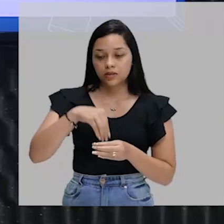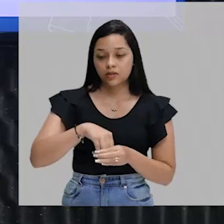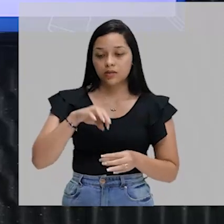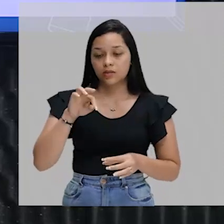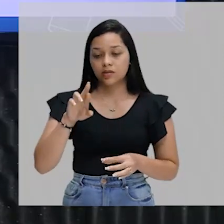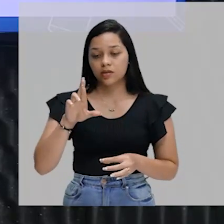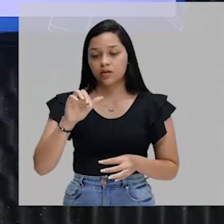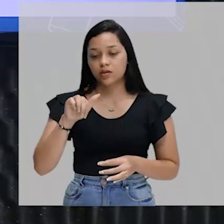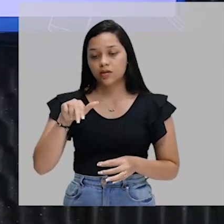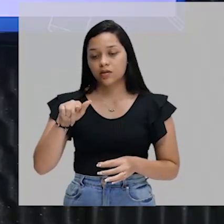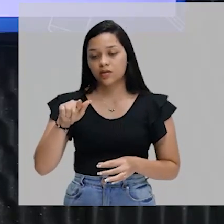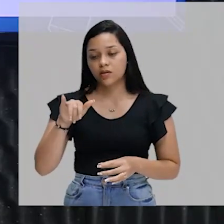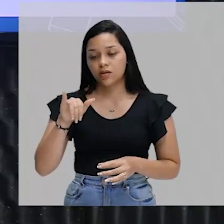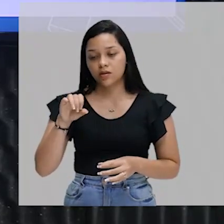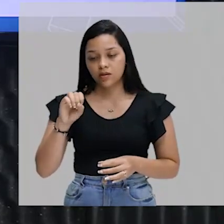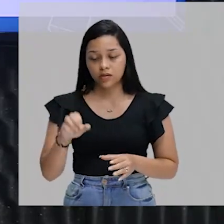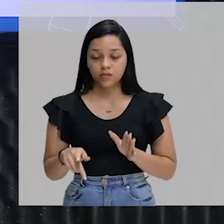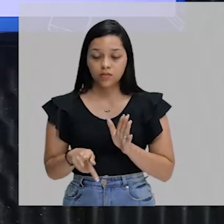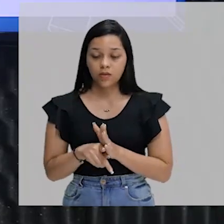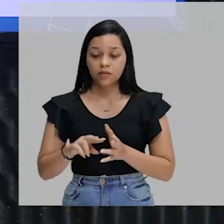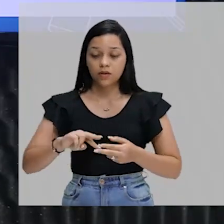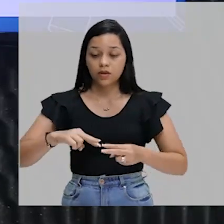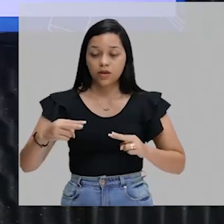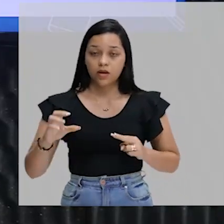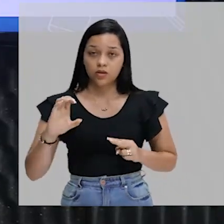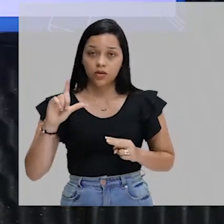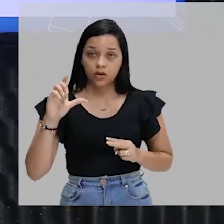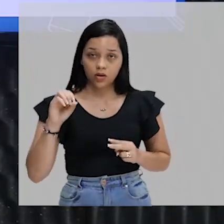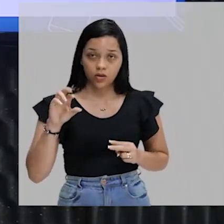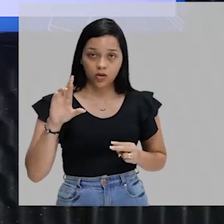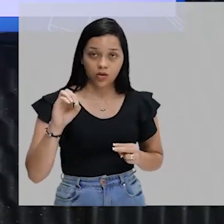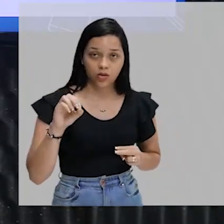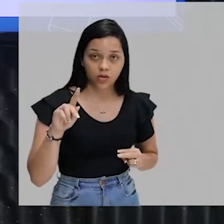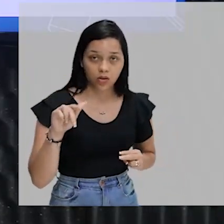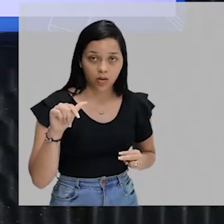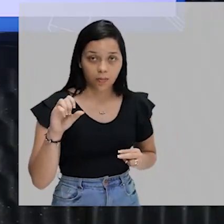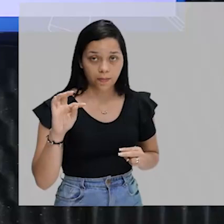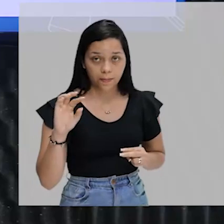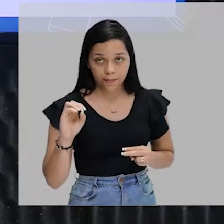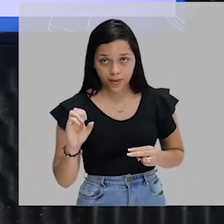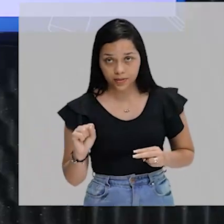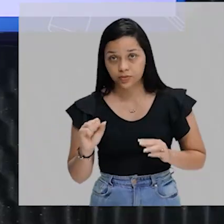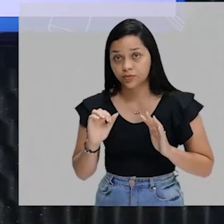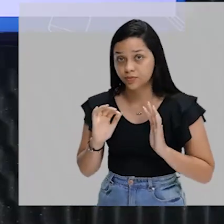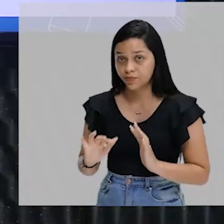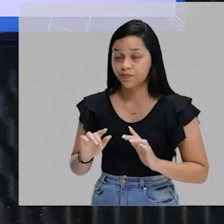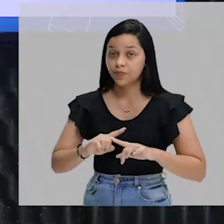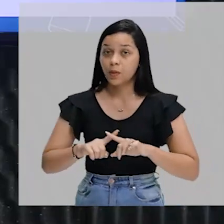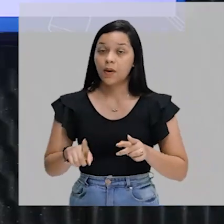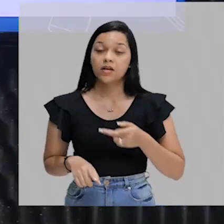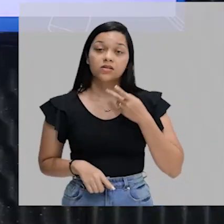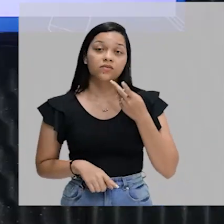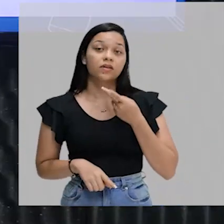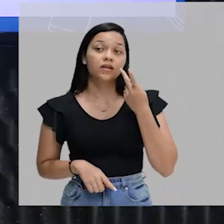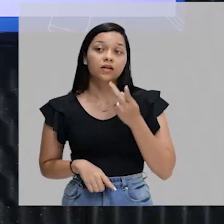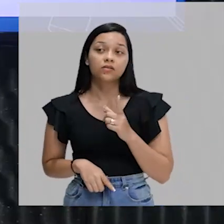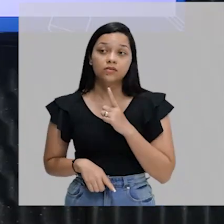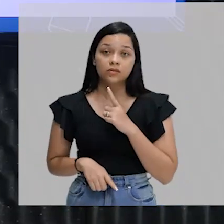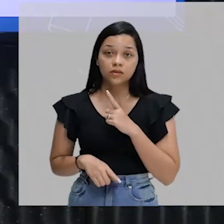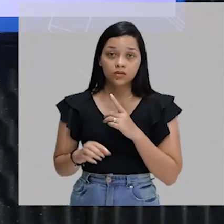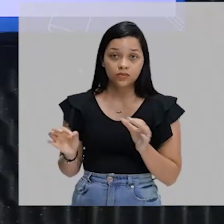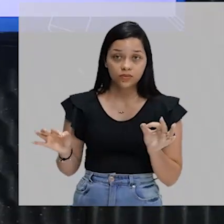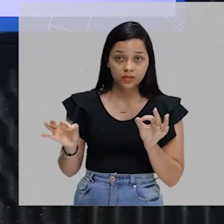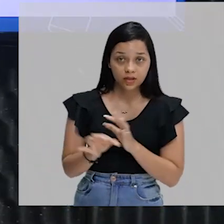transgenes no DNA de cloroplastos, tá? Só que ele está falando agora, no